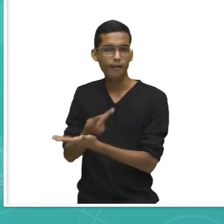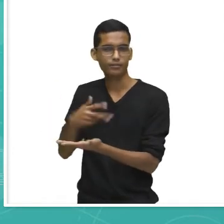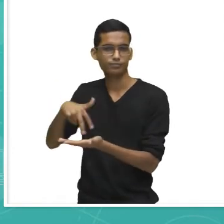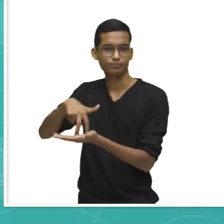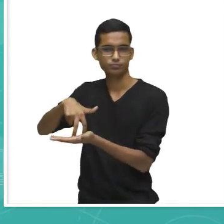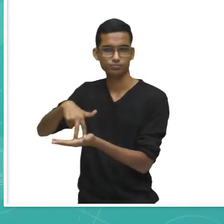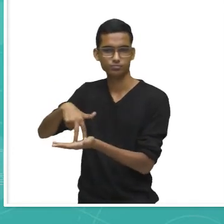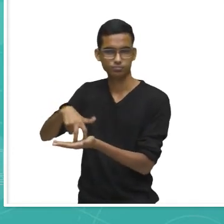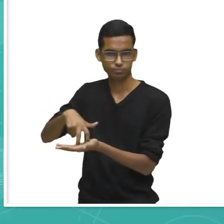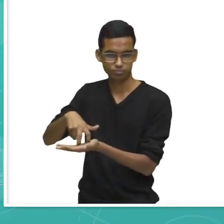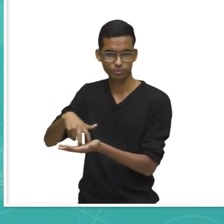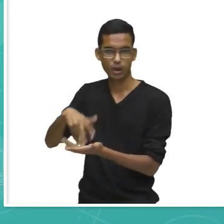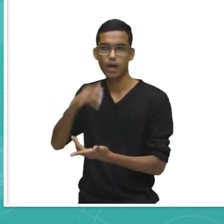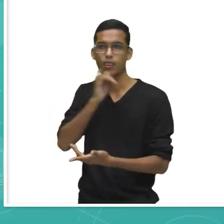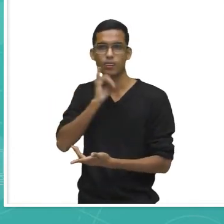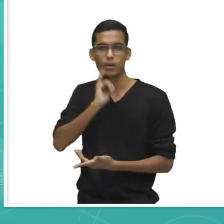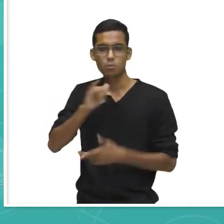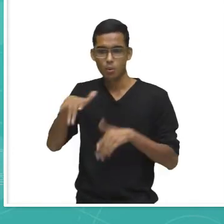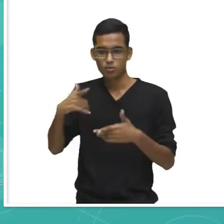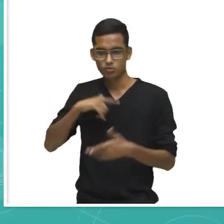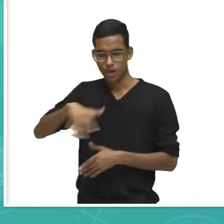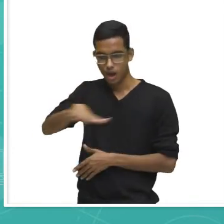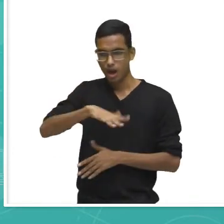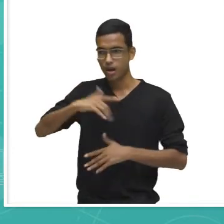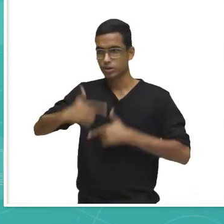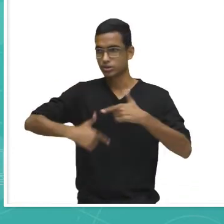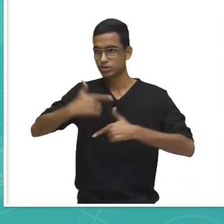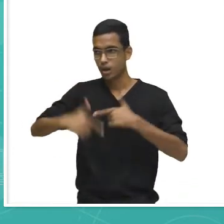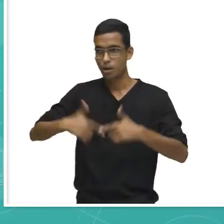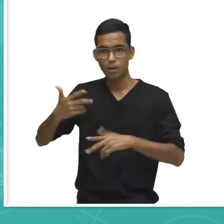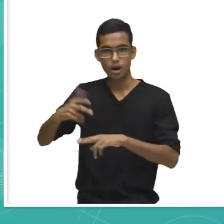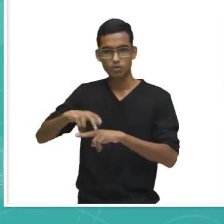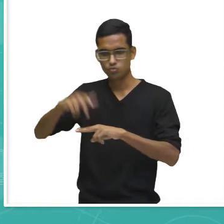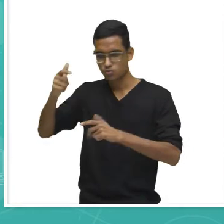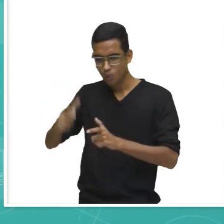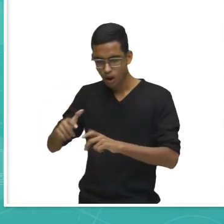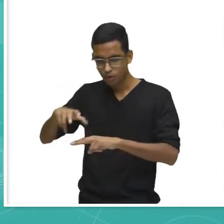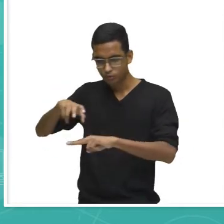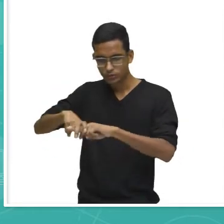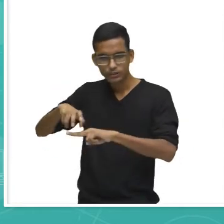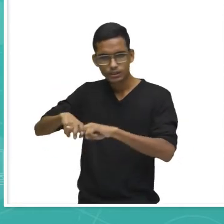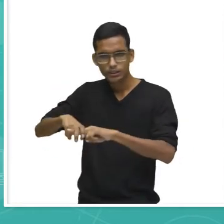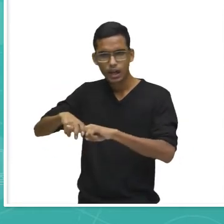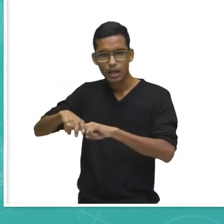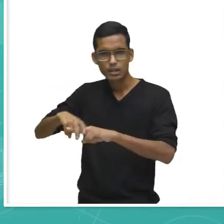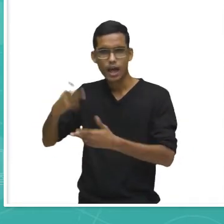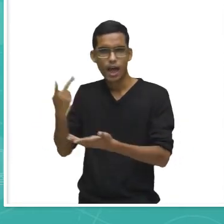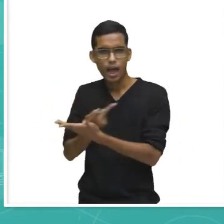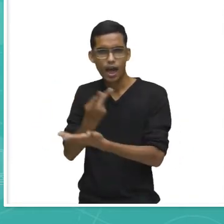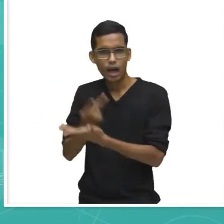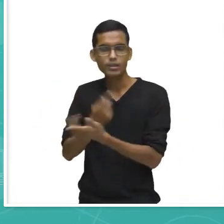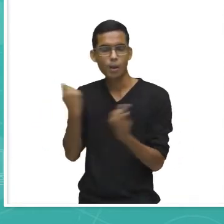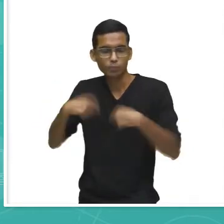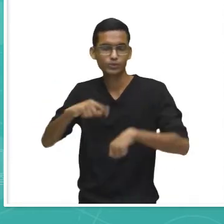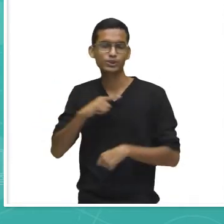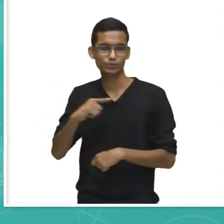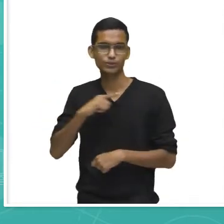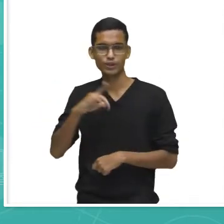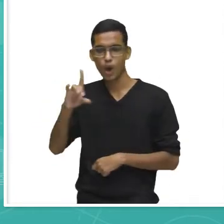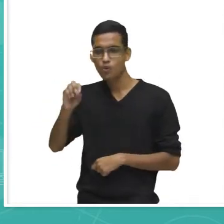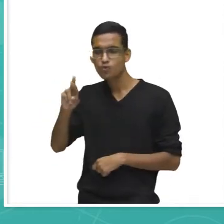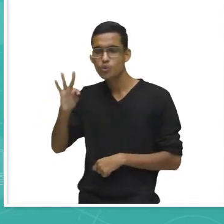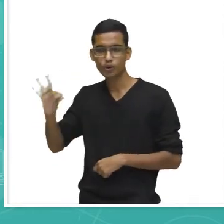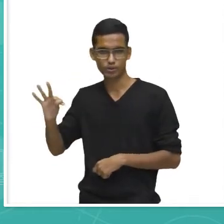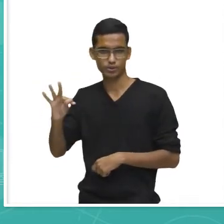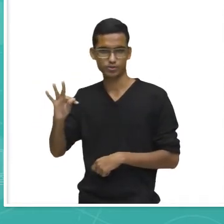trabalha, normalmente a gente pode aí adquirir o DORT, tá? Desenvolver o DORT. Vamos para